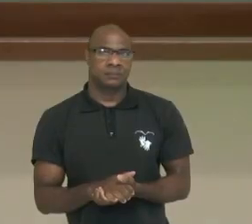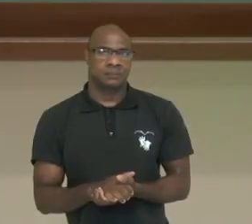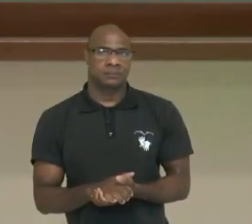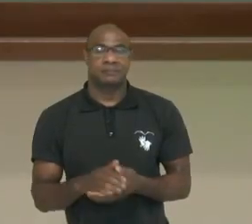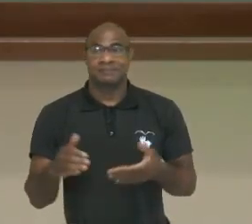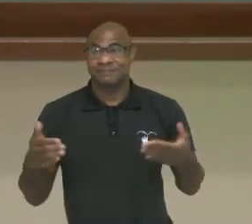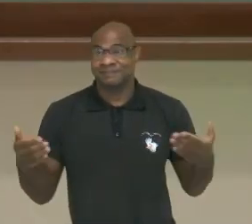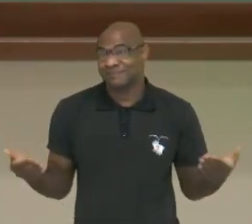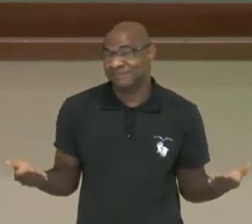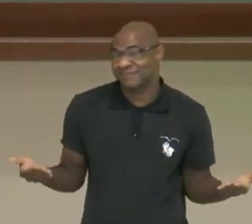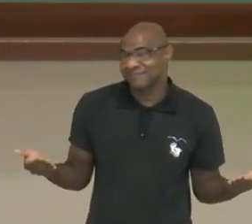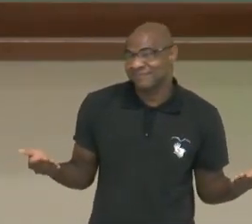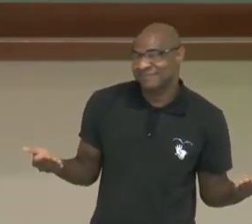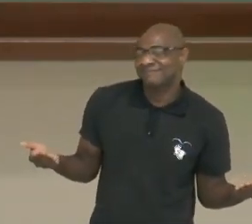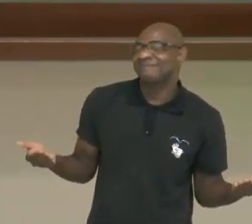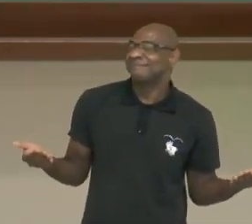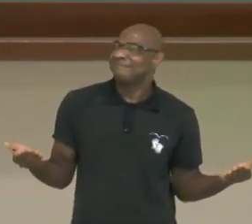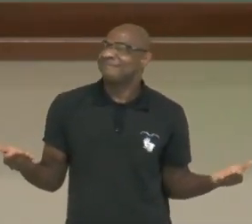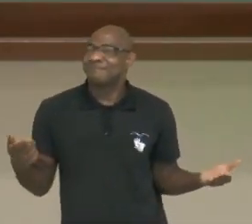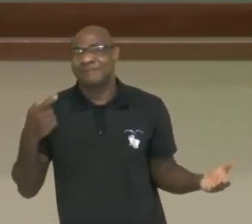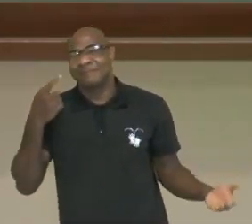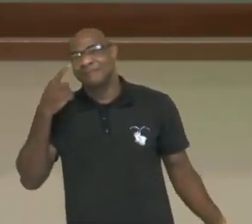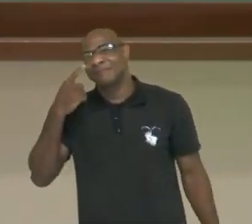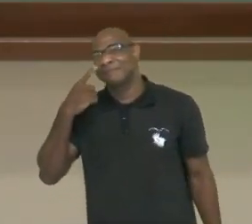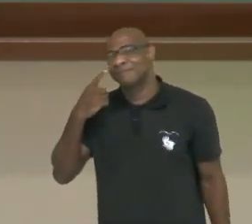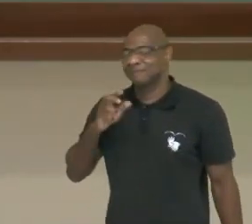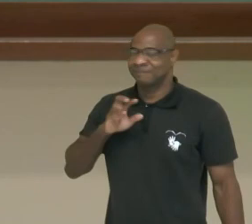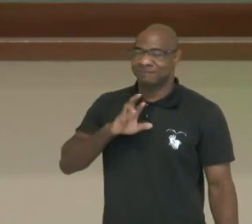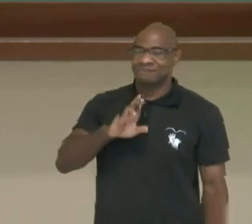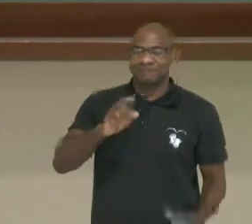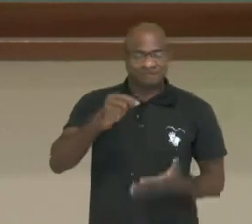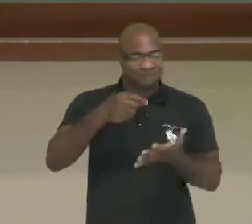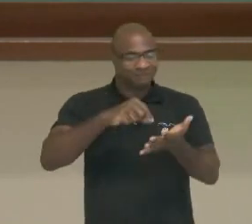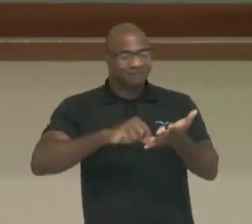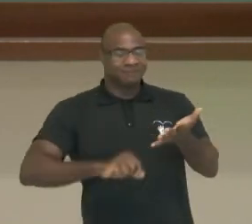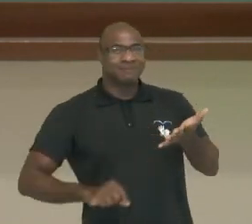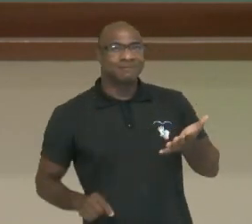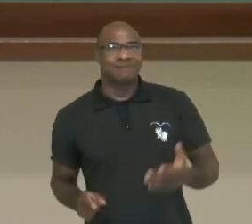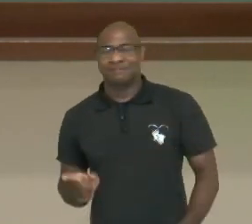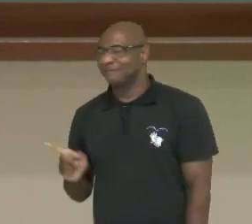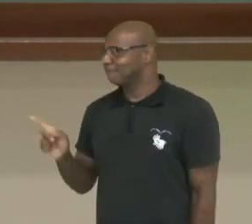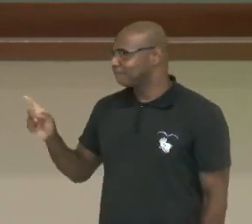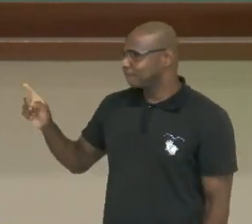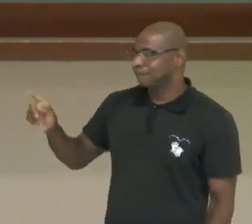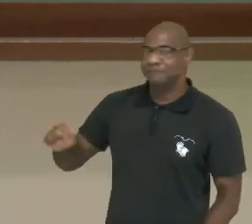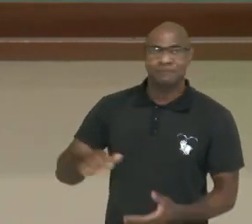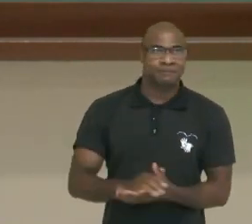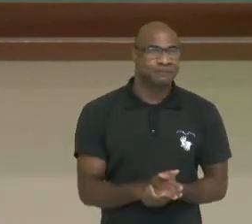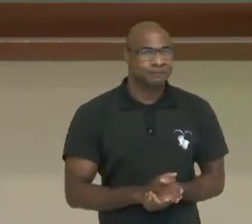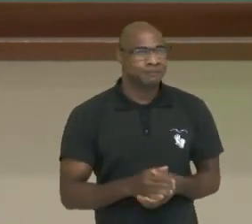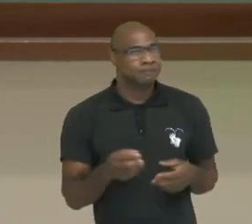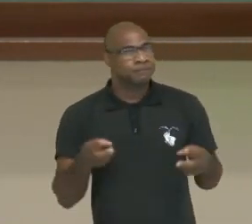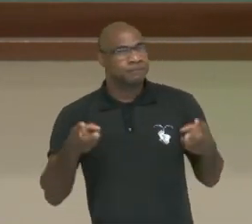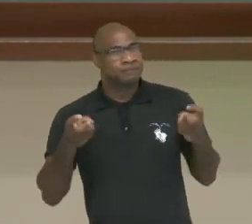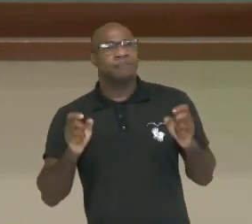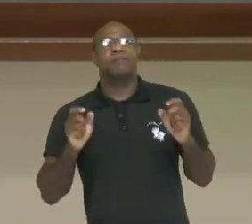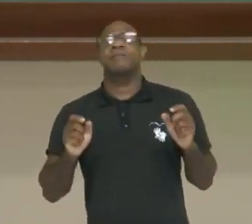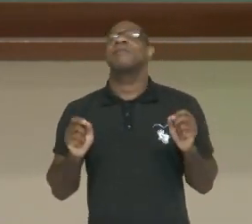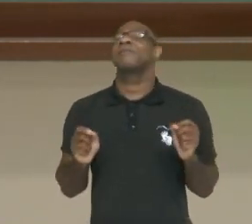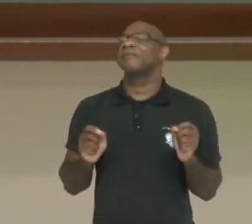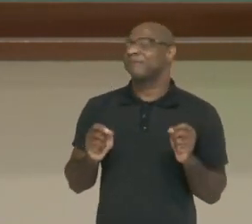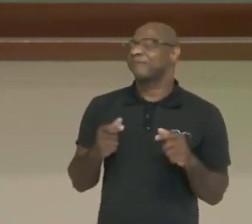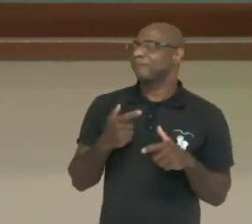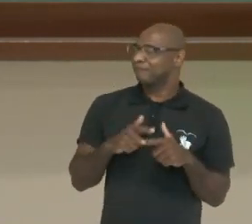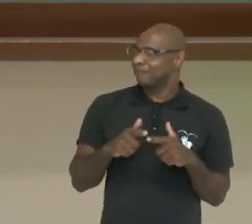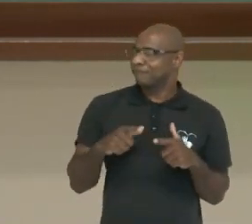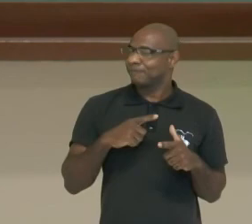E aí, meu caro, e aí, minha cara, vamos corrigir? Claro que deu para perceber rapidamente qual era o problema, né? Vocês viram na minha leitura, eu até